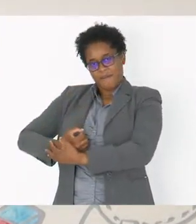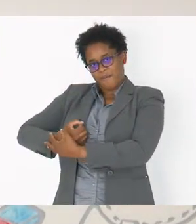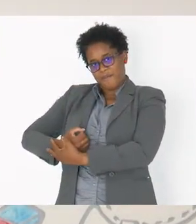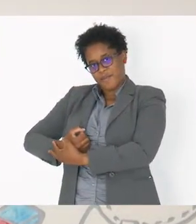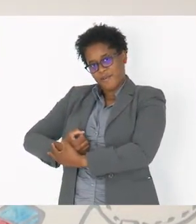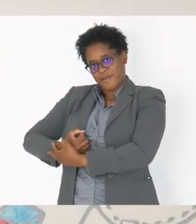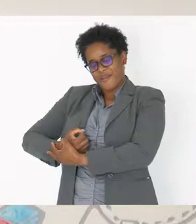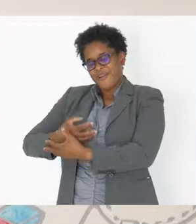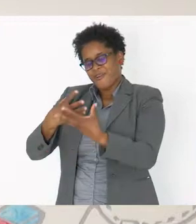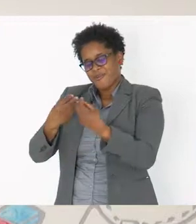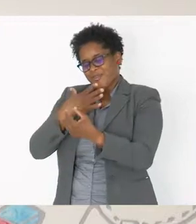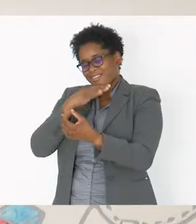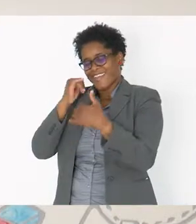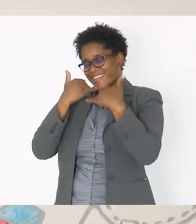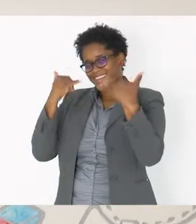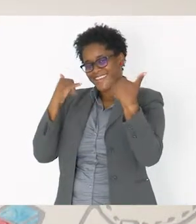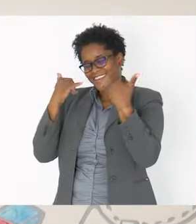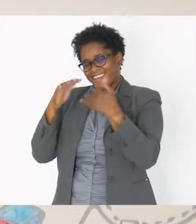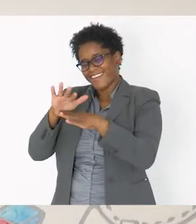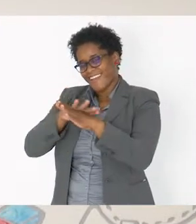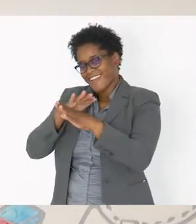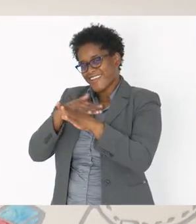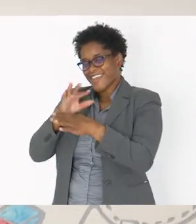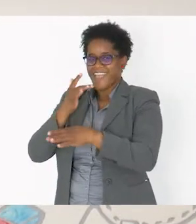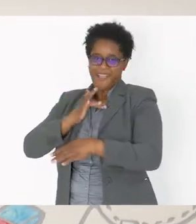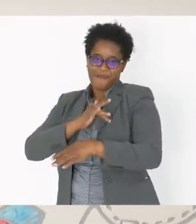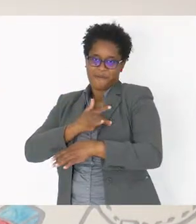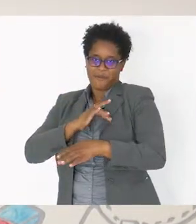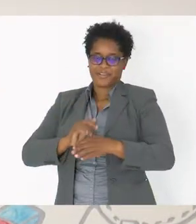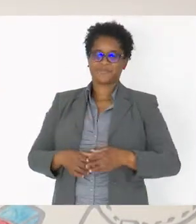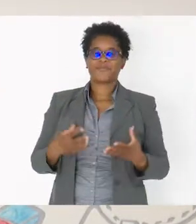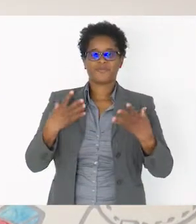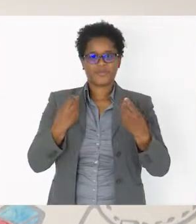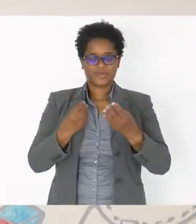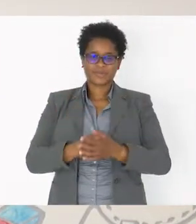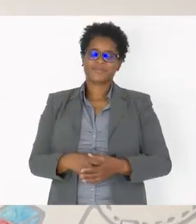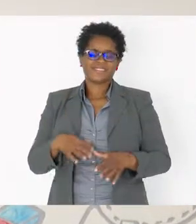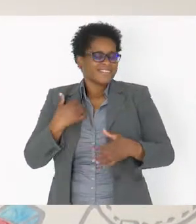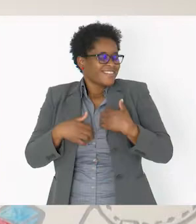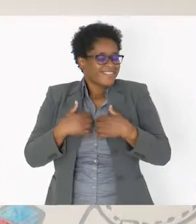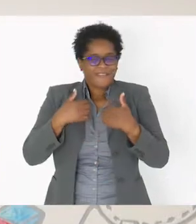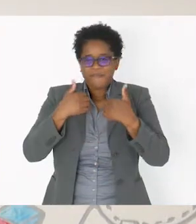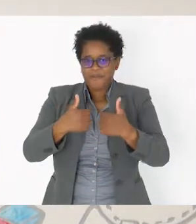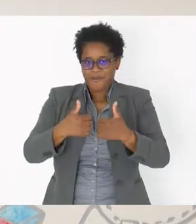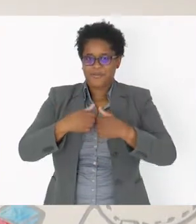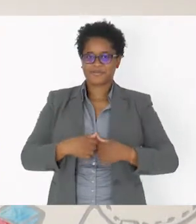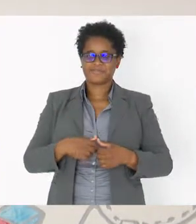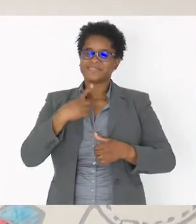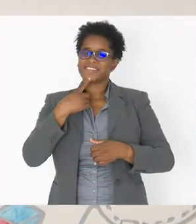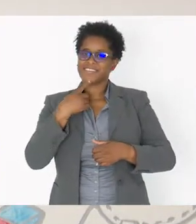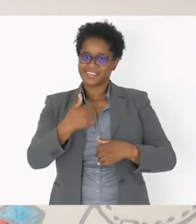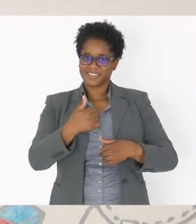com muita ternura, com muita alegria, com muito amor. Não é? Que sensação boa,